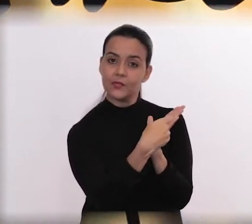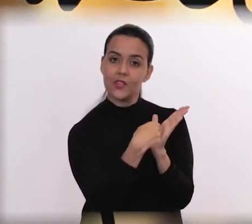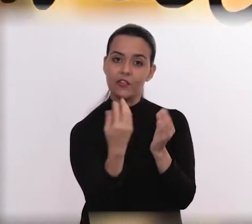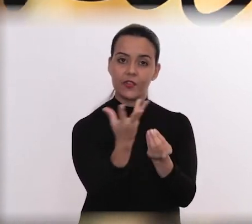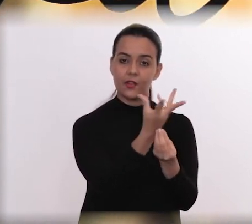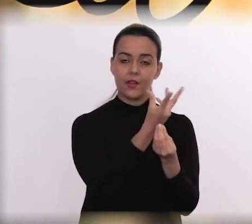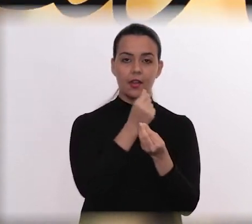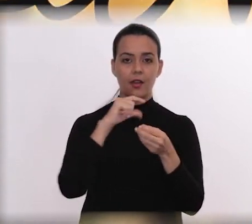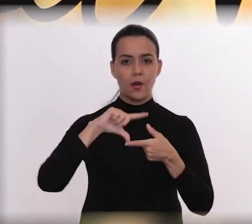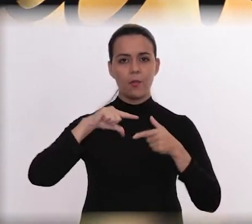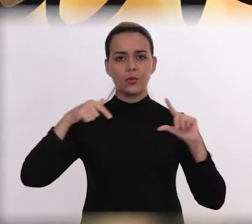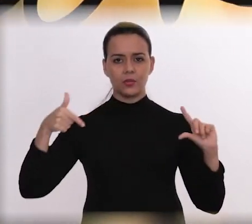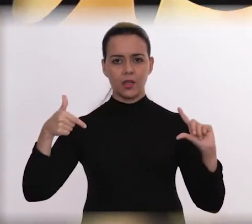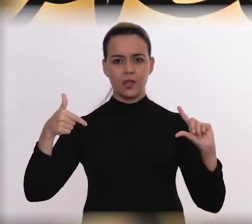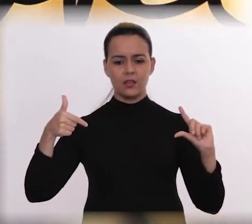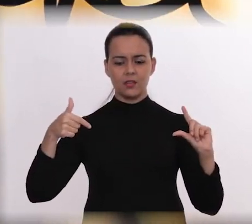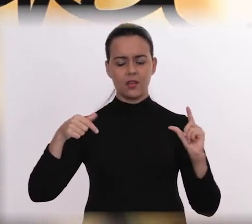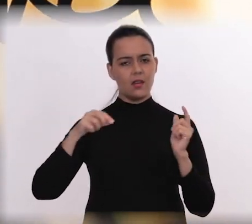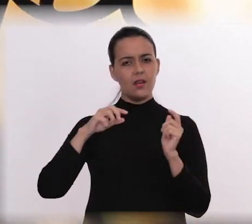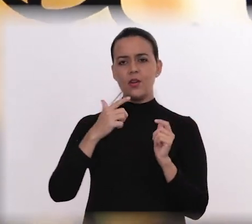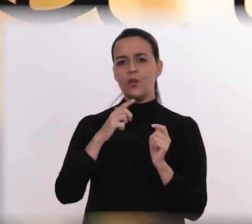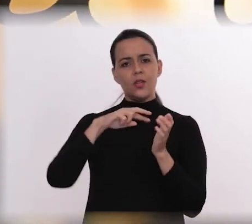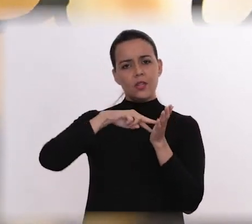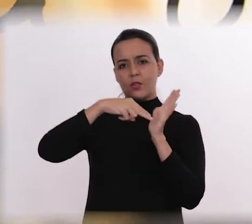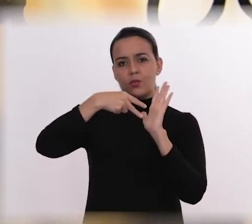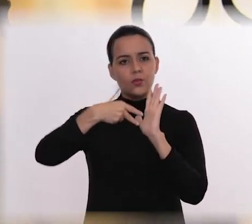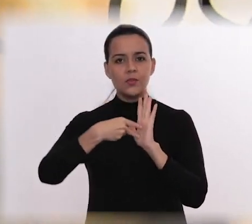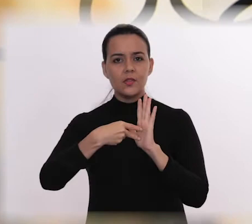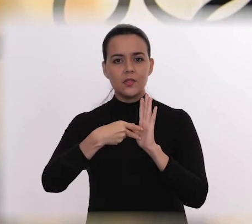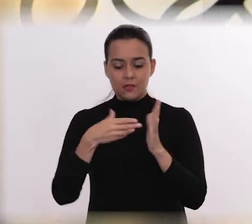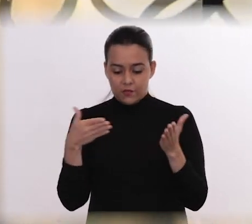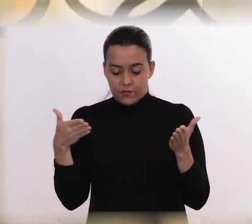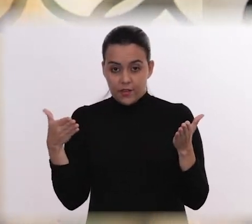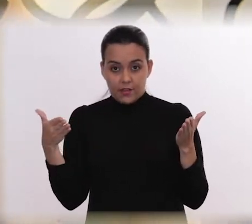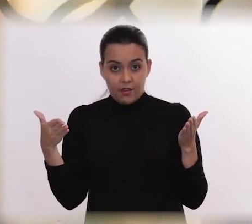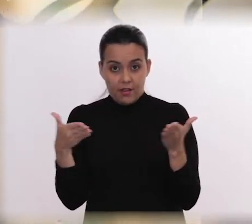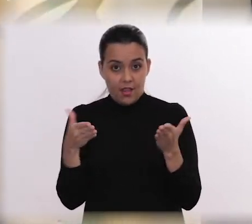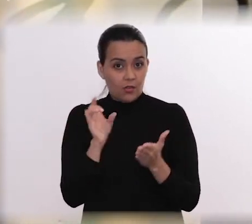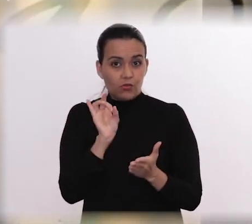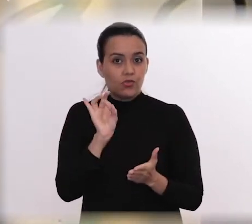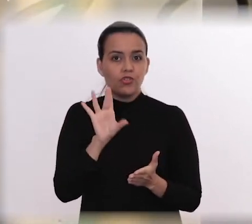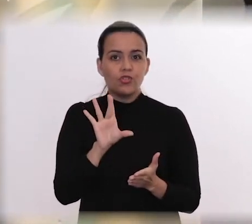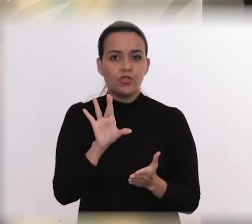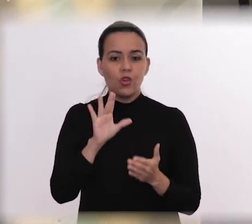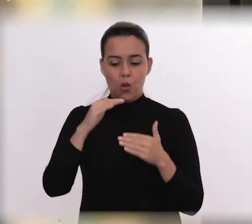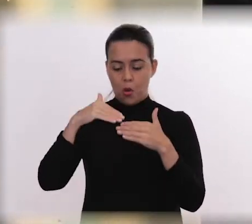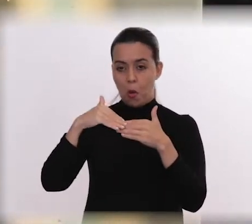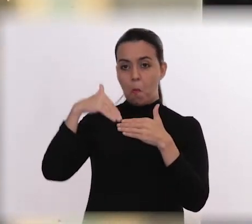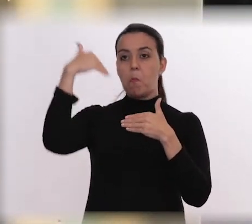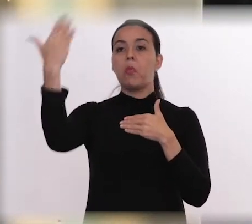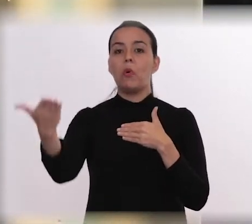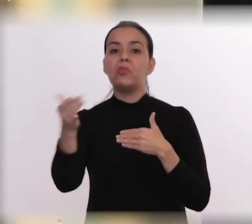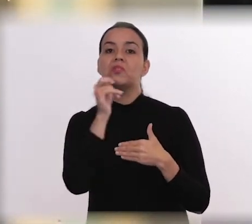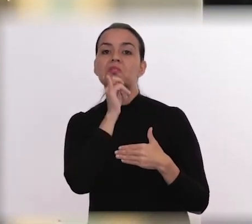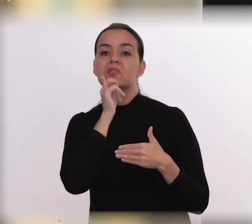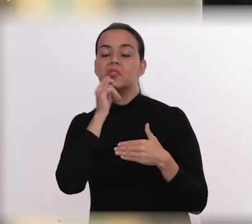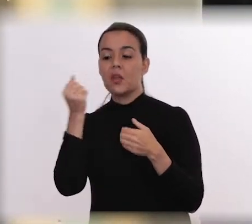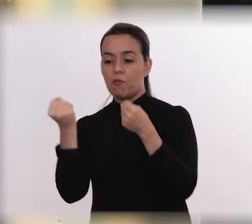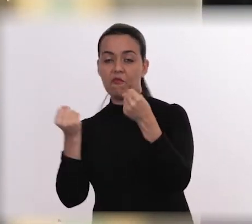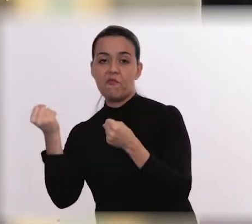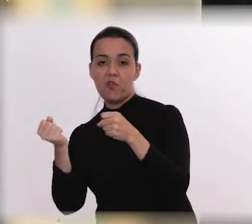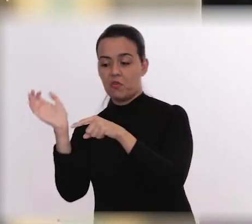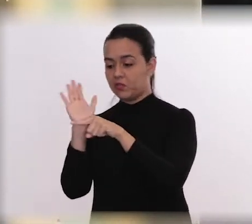significa jamais para mim representar a vida atual no que ela tem de exterior, automóveis,